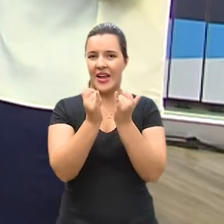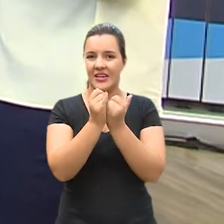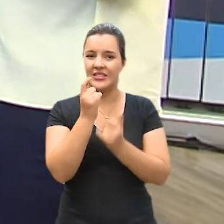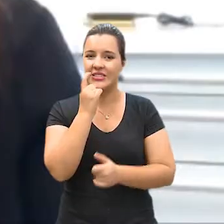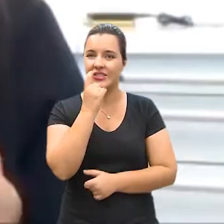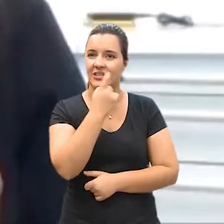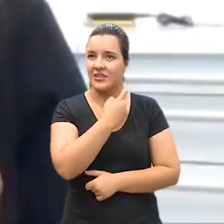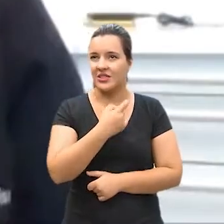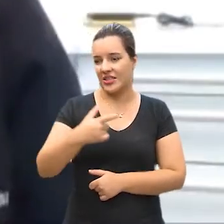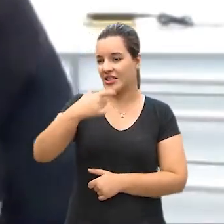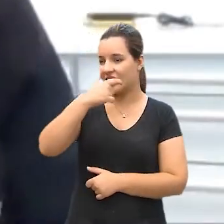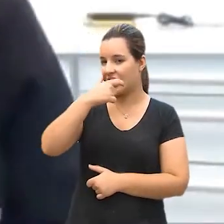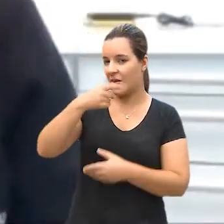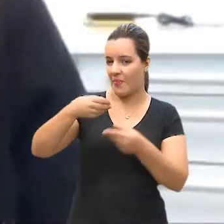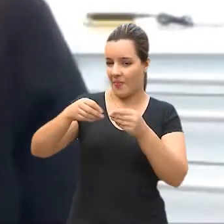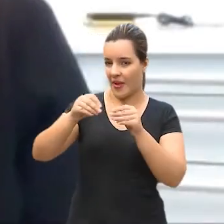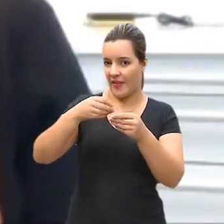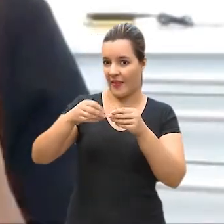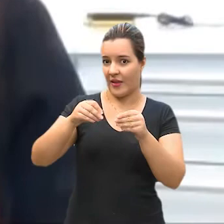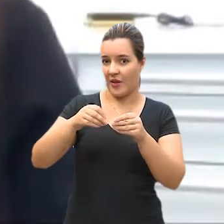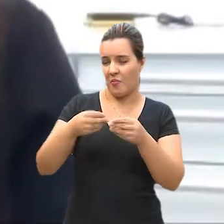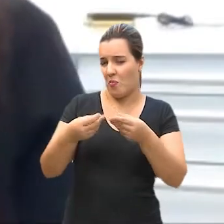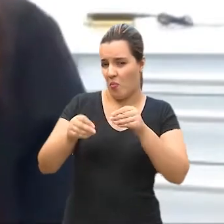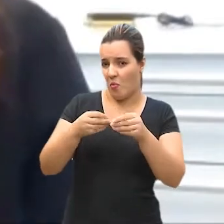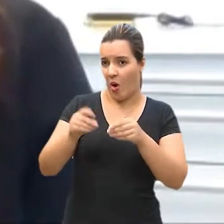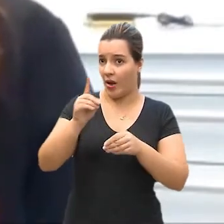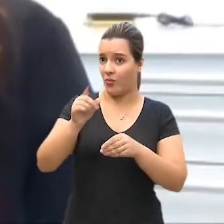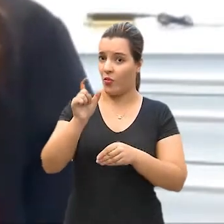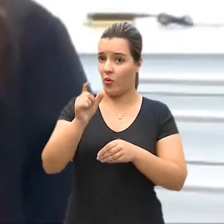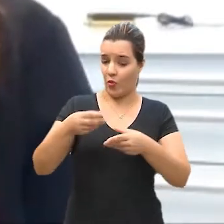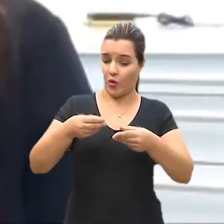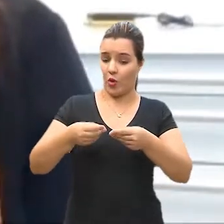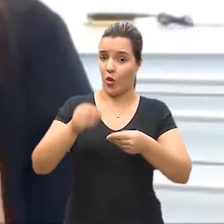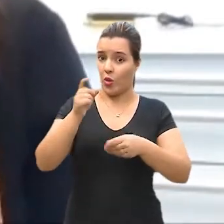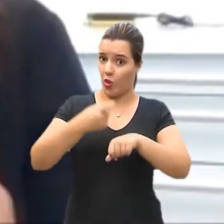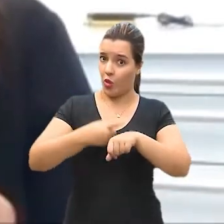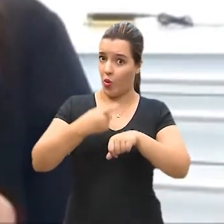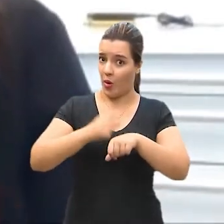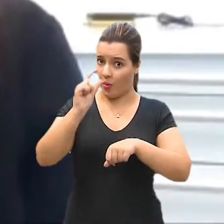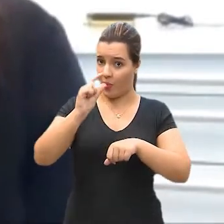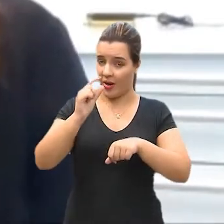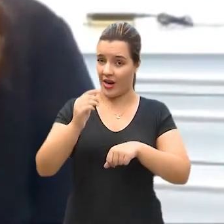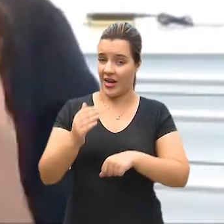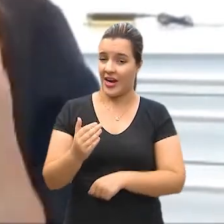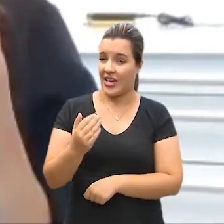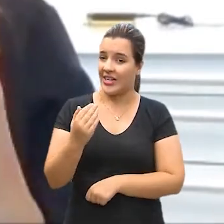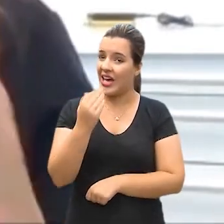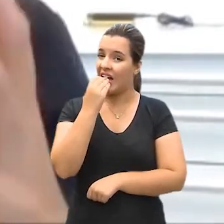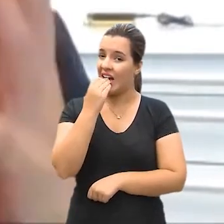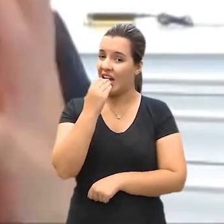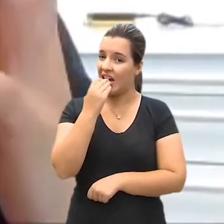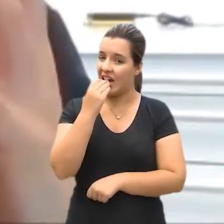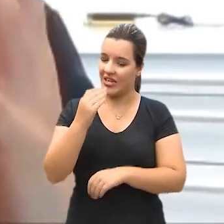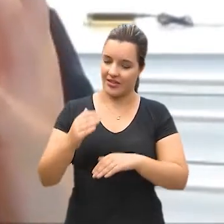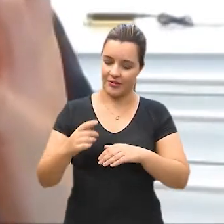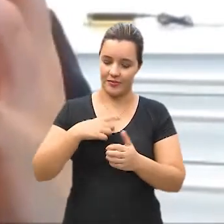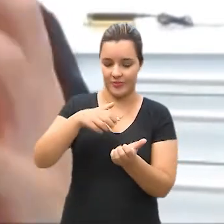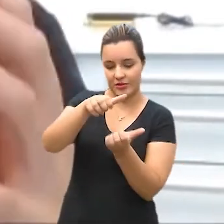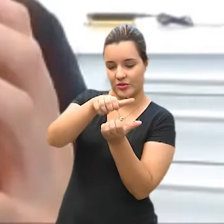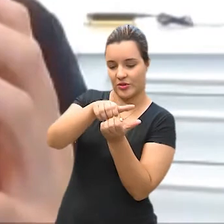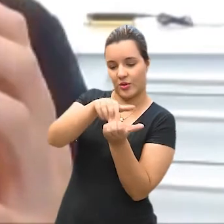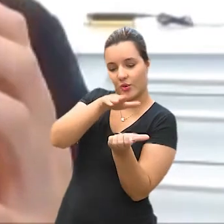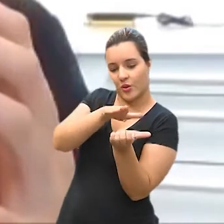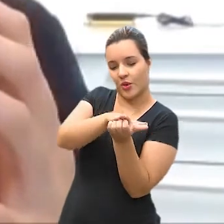placa acrílica, ela é rígida, ela não é, né, maleável, ela é rígida para que o paciente ele consiga estabelecer